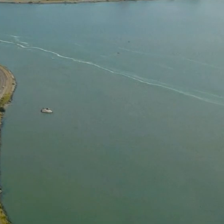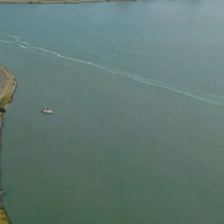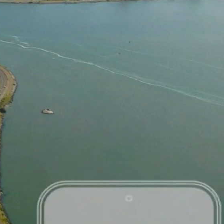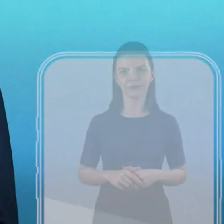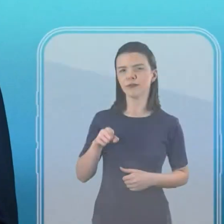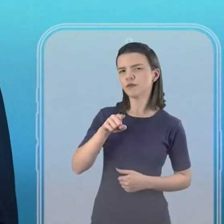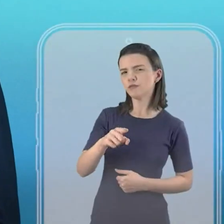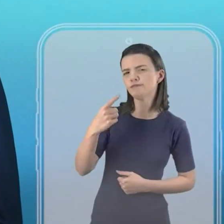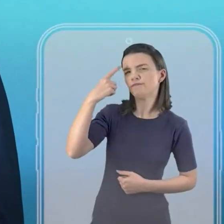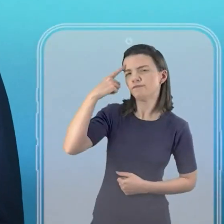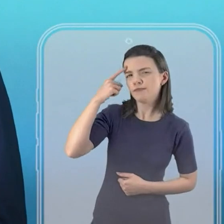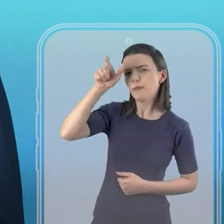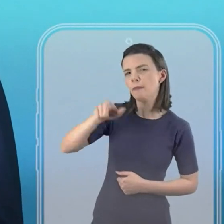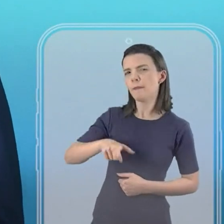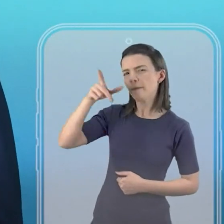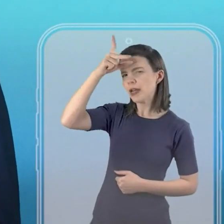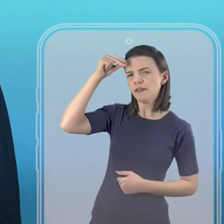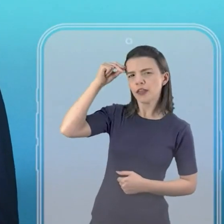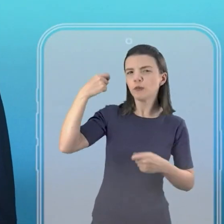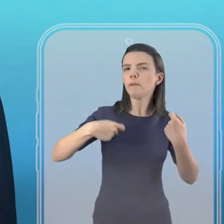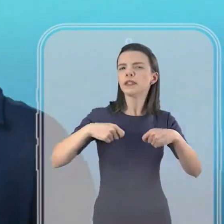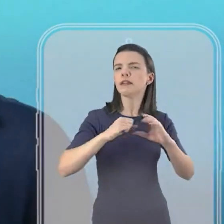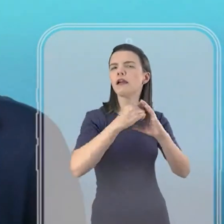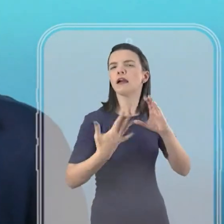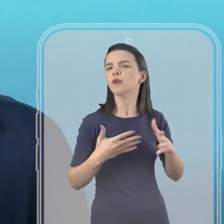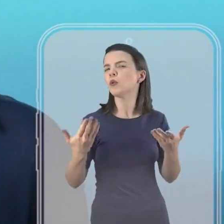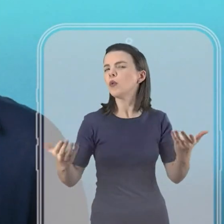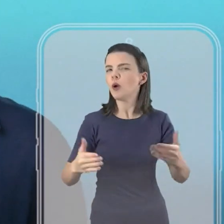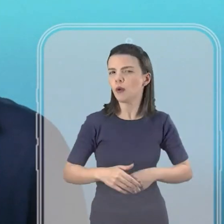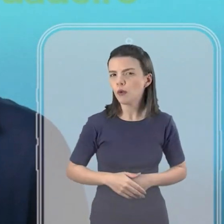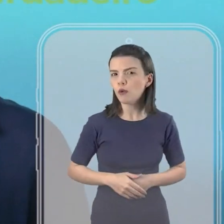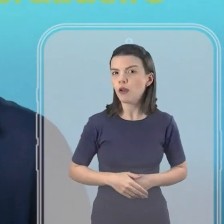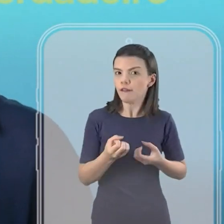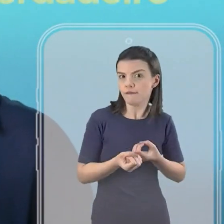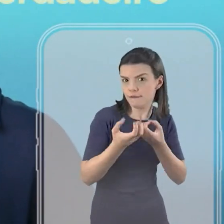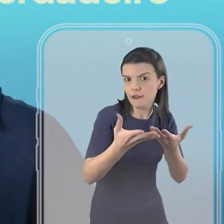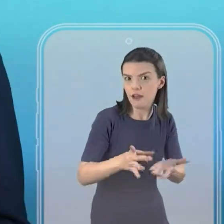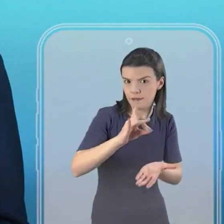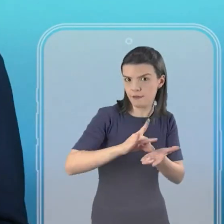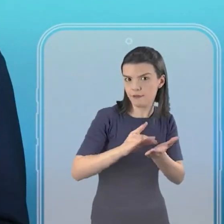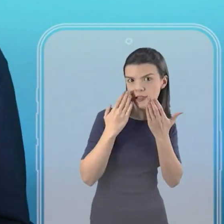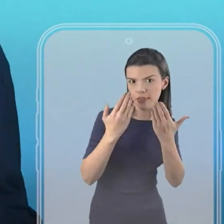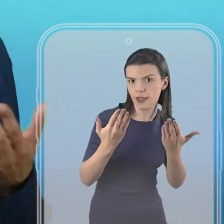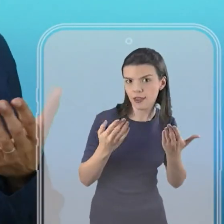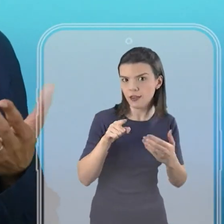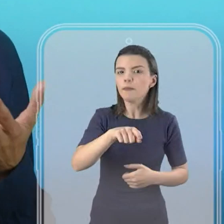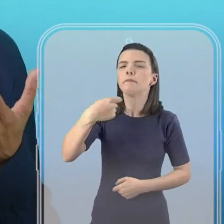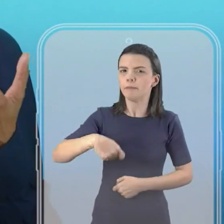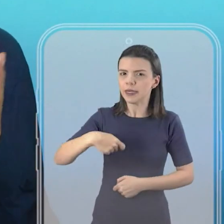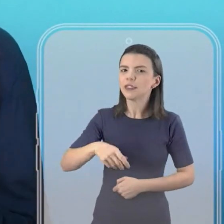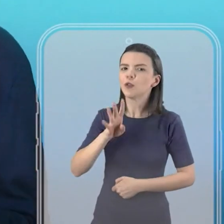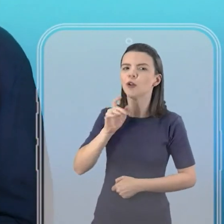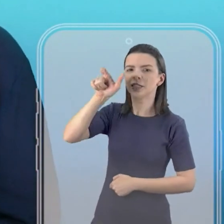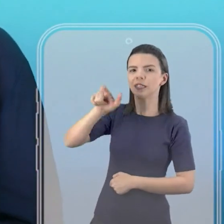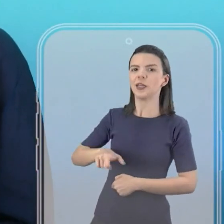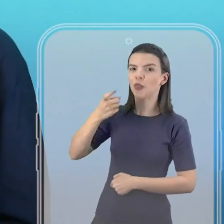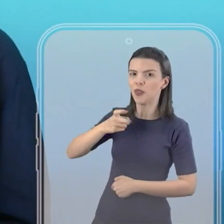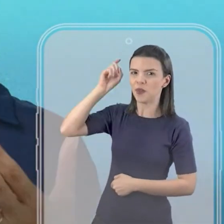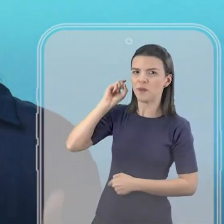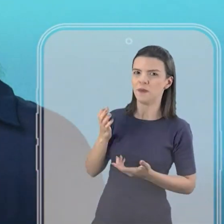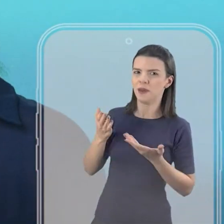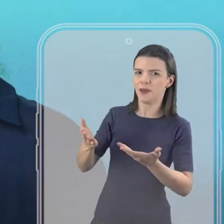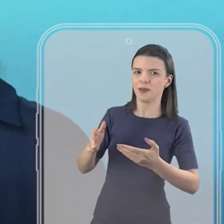O que você espera de um prefeito de Floripa? Que seja sincero, verdadeiro. Então, você precisa conhecer melhor